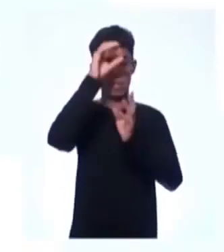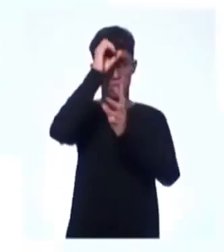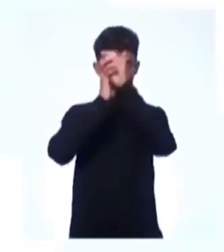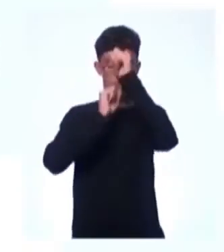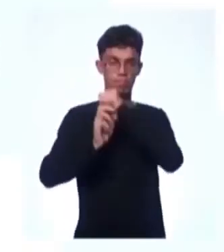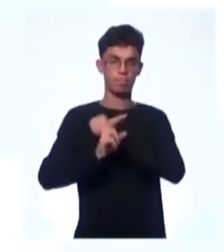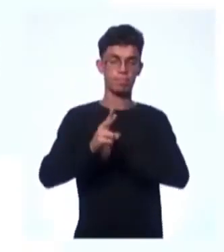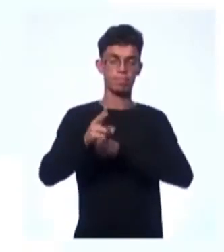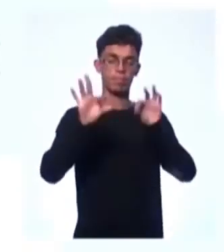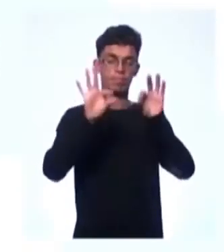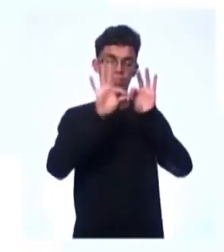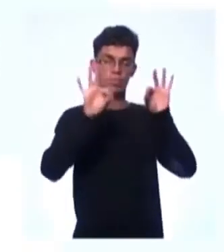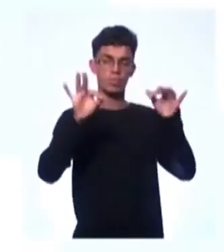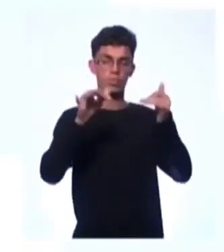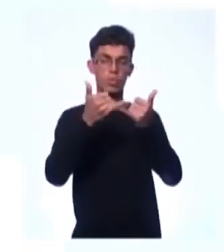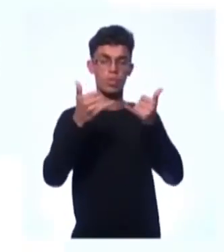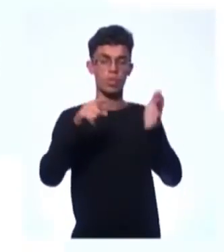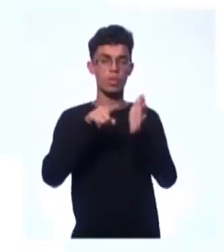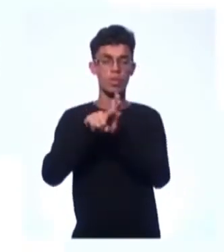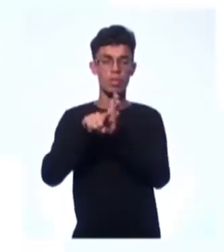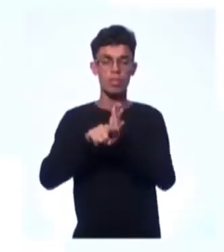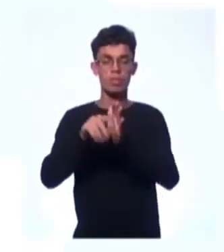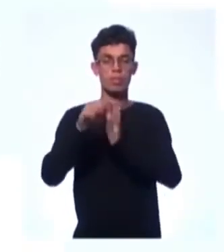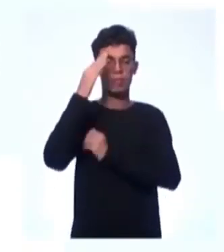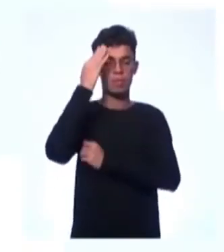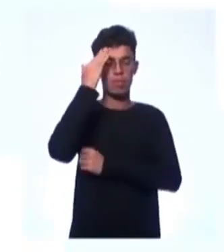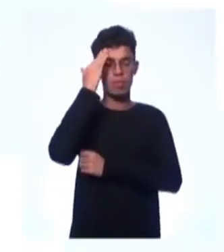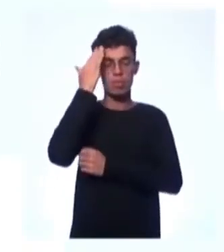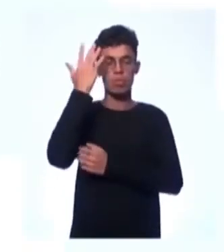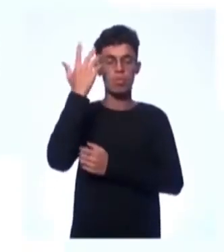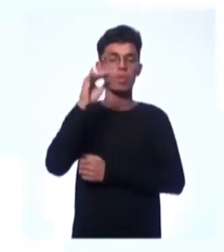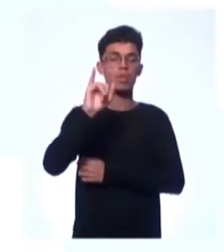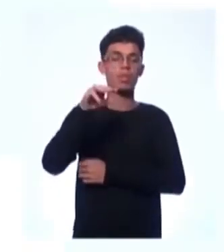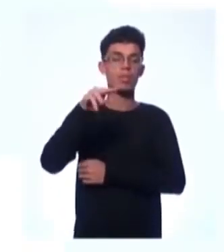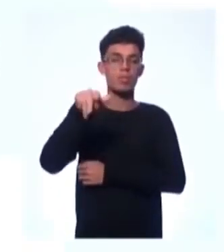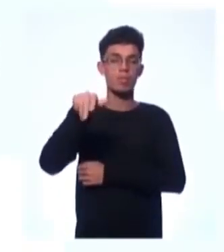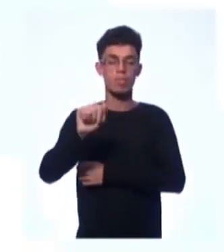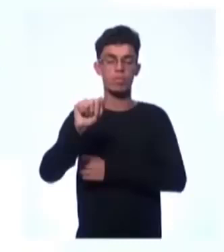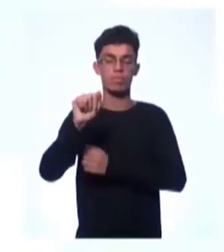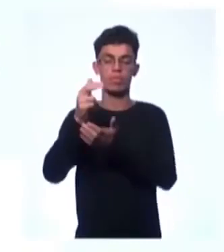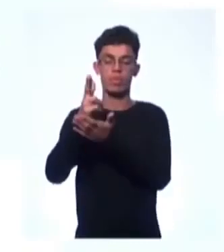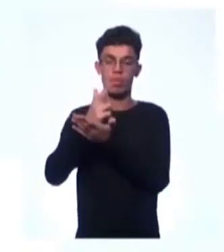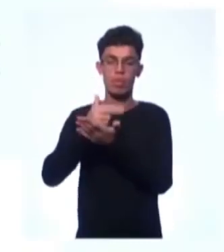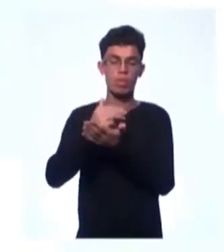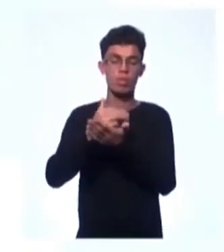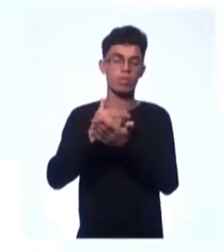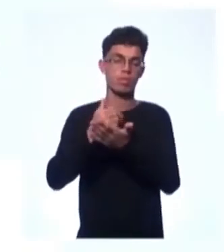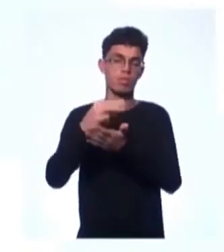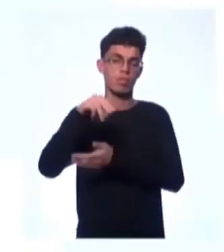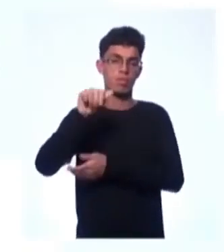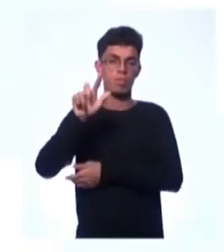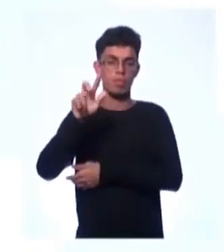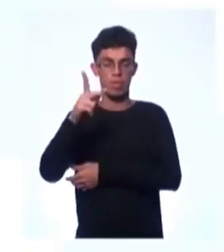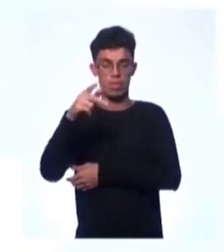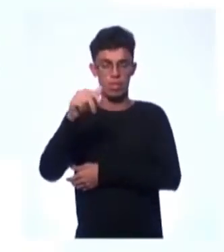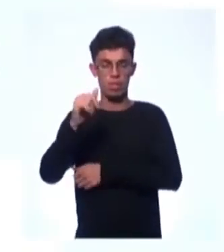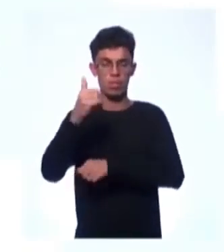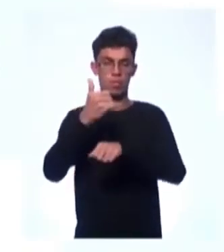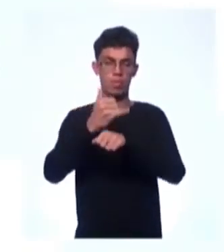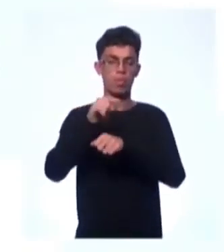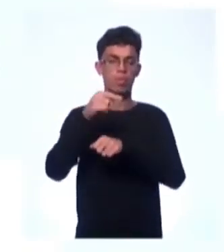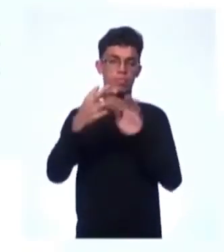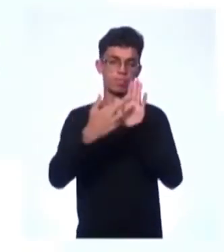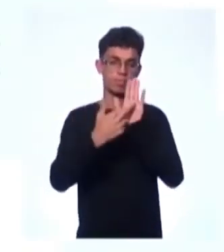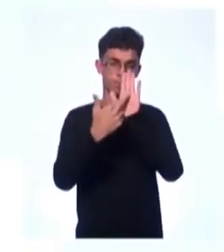linhas de campo magnético e reconhecer os polos magnéticos do ímã, por meio de figuras desenhadas em malhas de ferro e outras representações. E